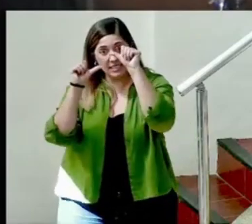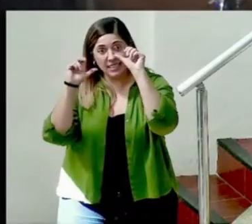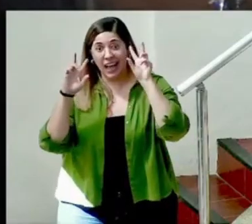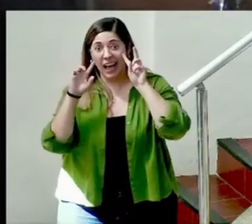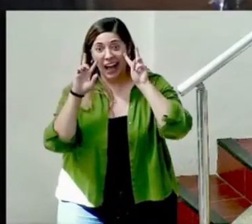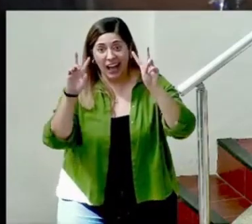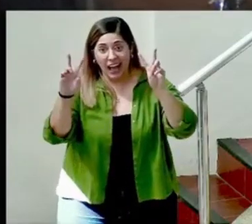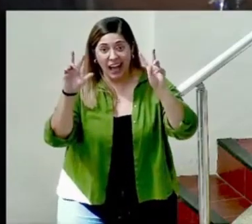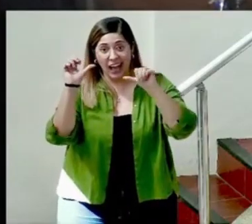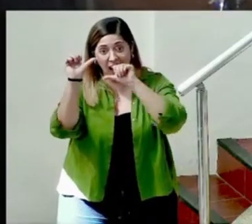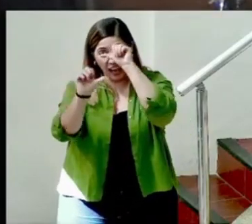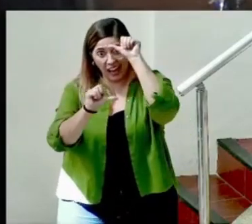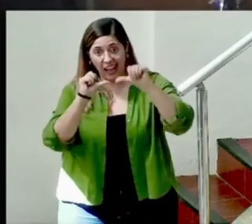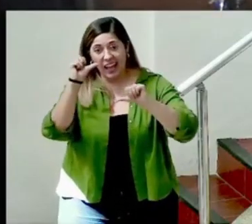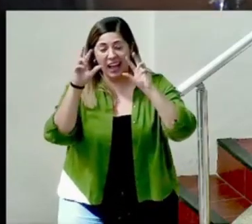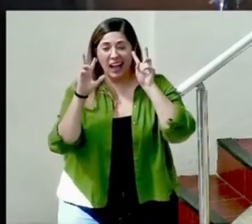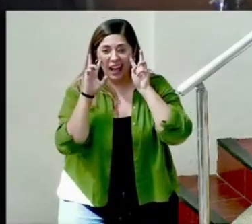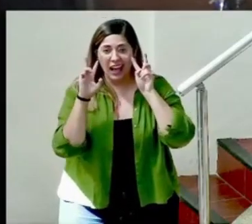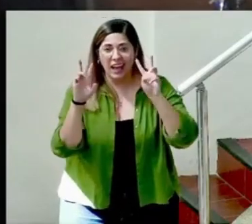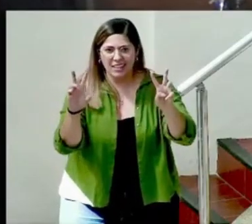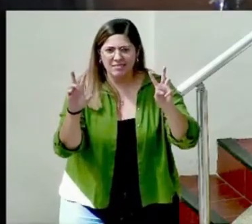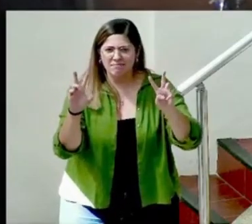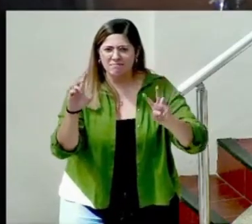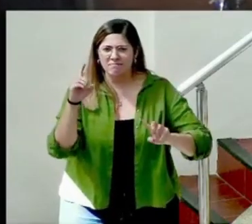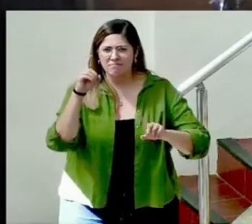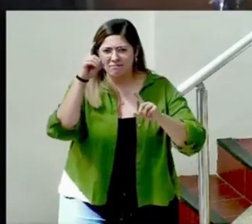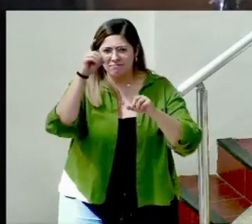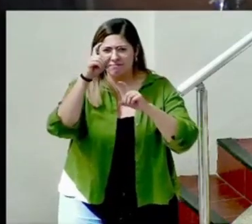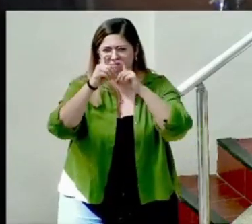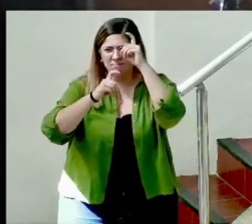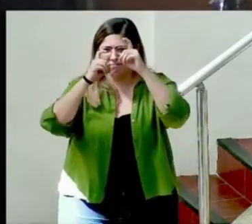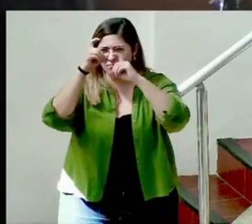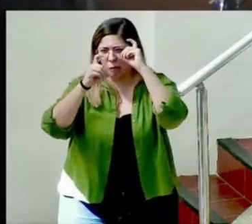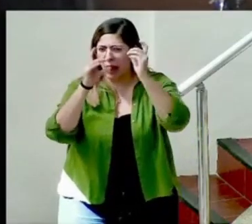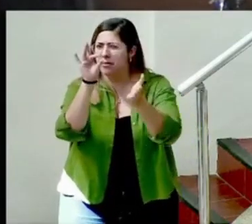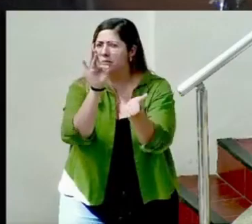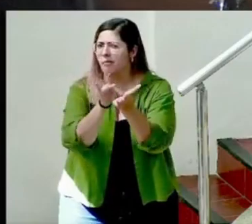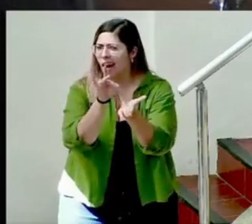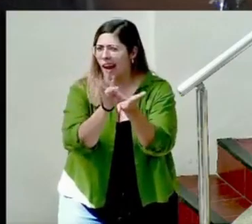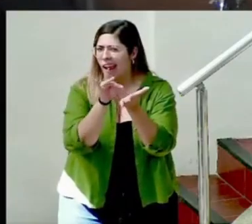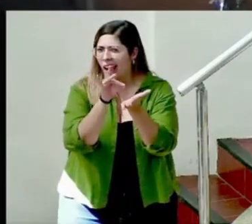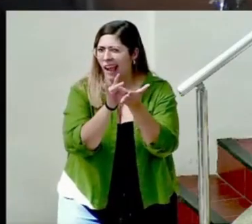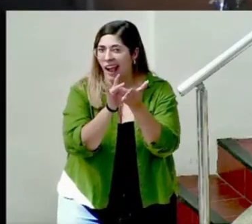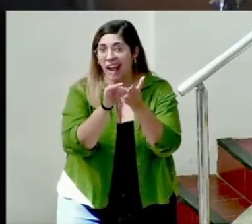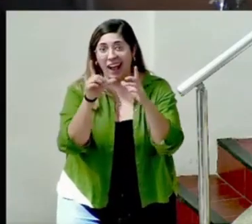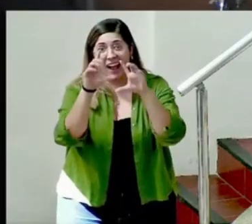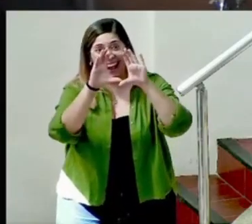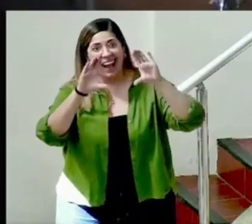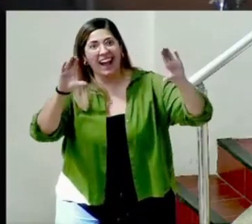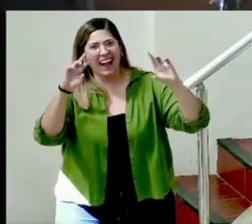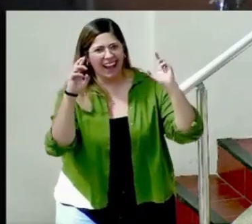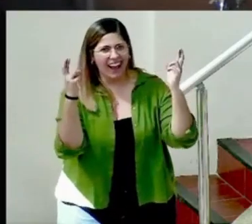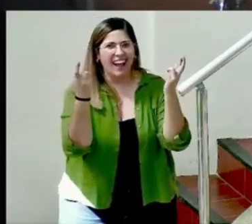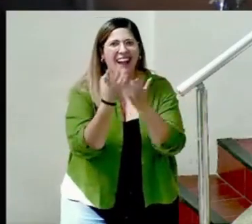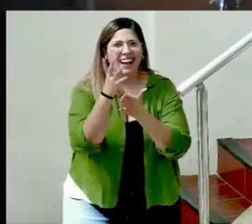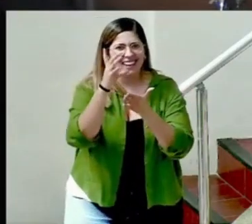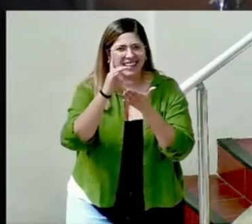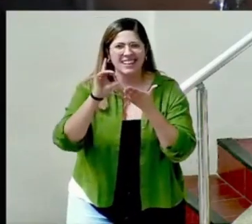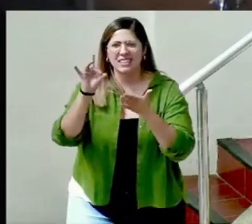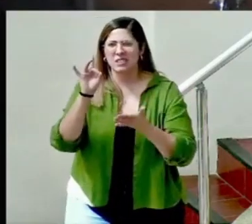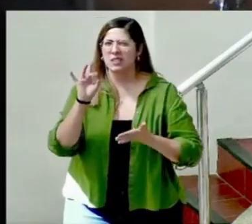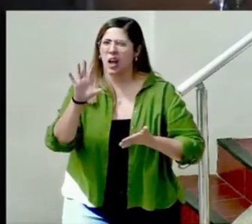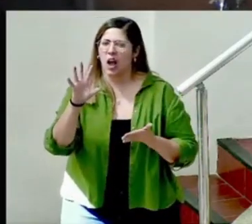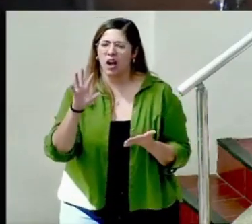Porque você não está preocupado na prática com a vontade de Deus, com o reino de Deus. Você está preocupado com